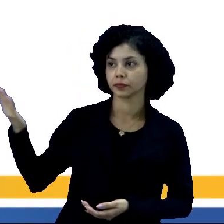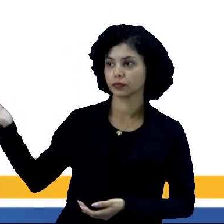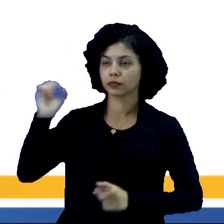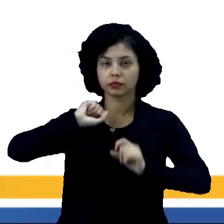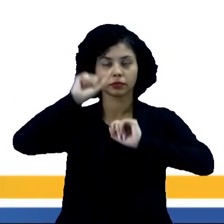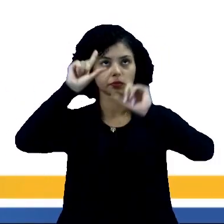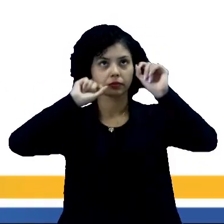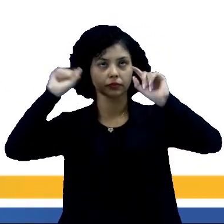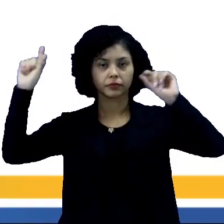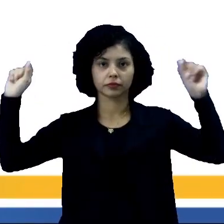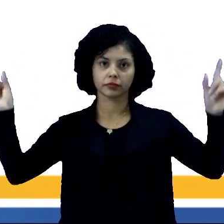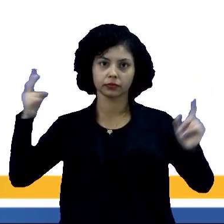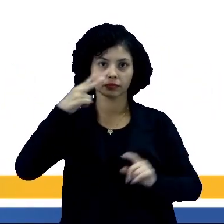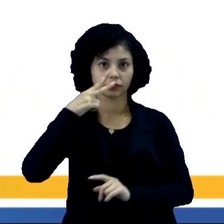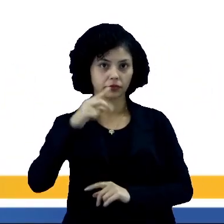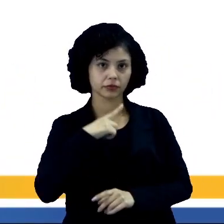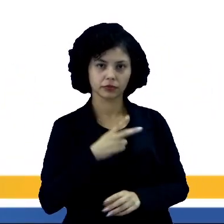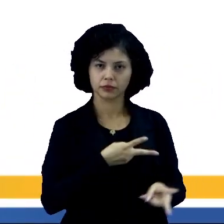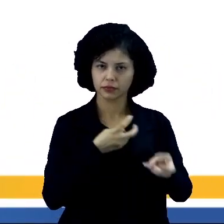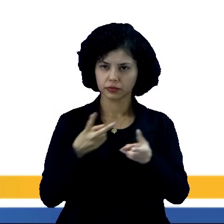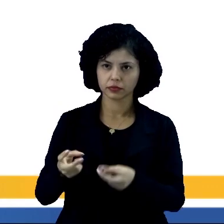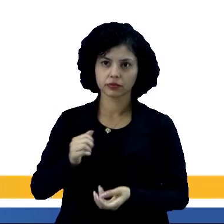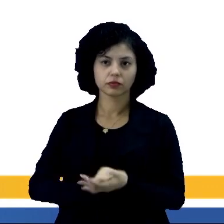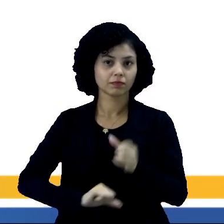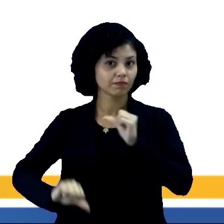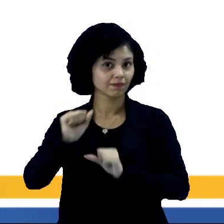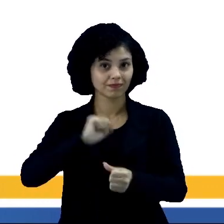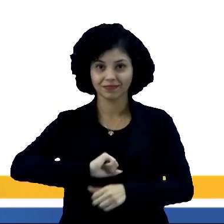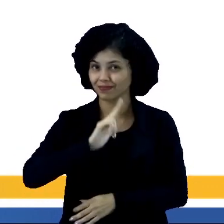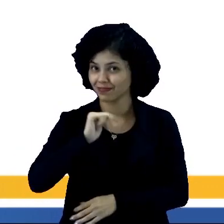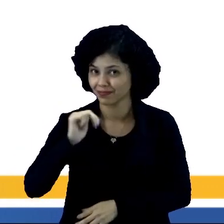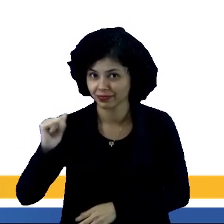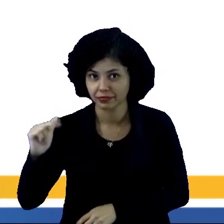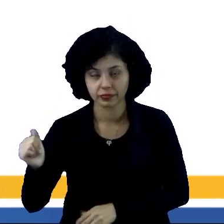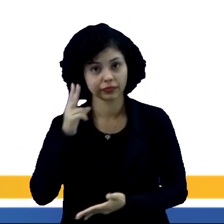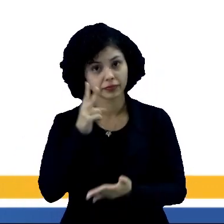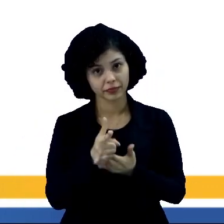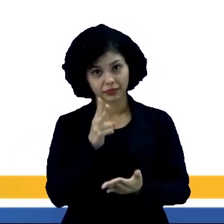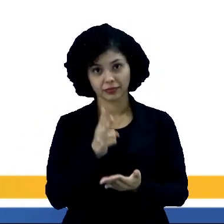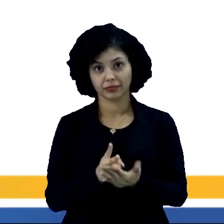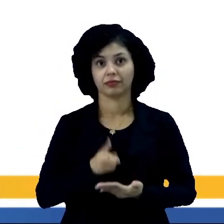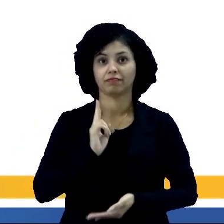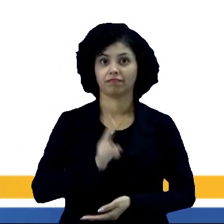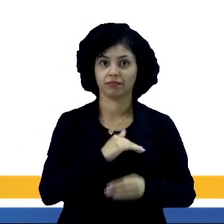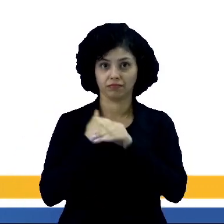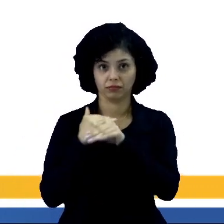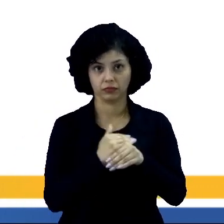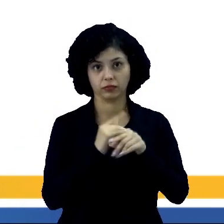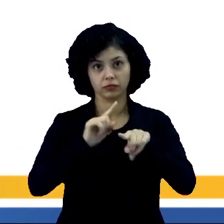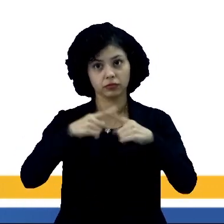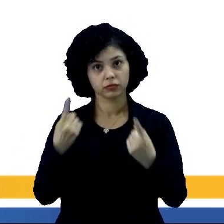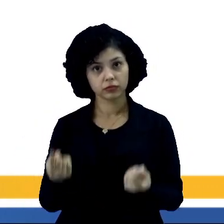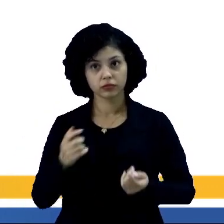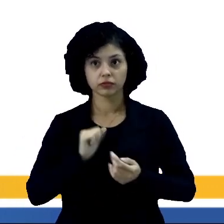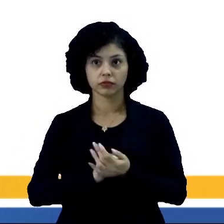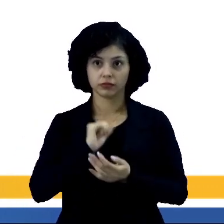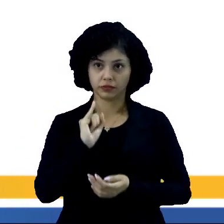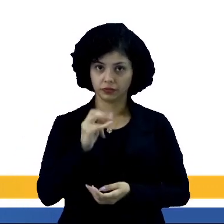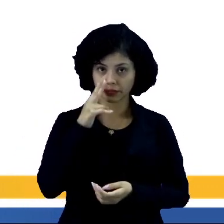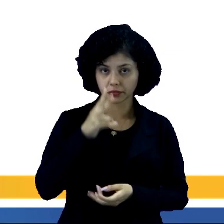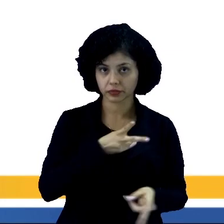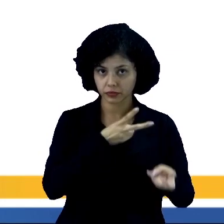as estrelas, a gente tem a impressão de que elas não mudam nunca, que estão sempre do mesmo jeito. Só que, inclusive, se